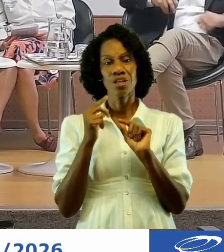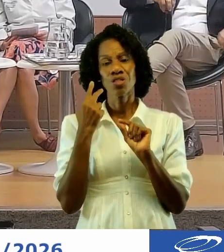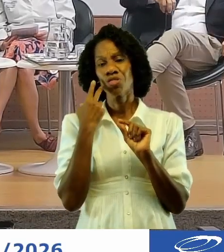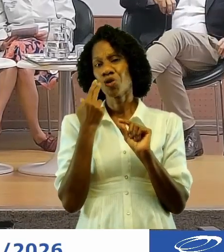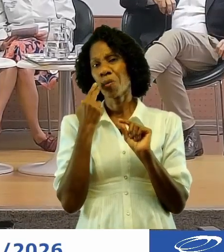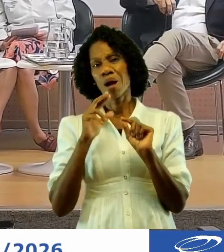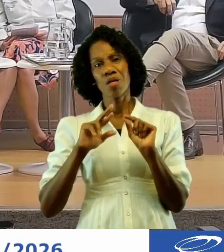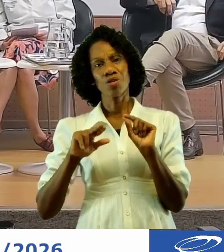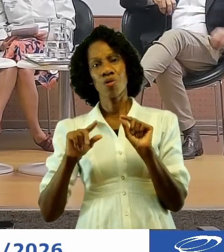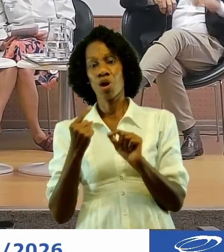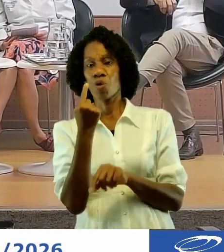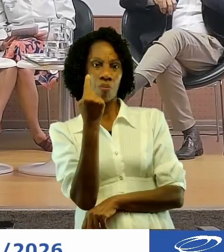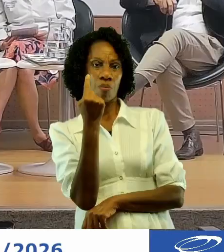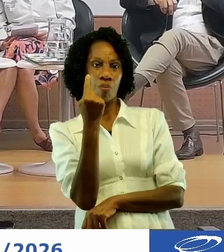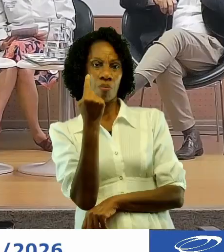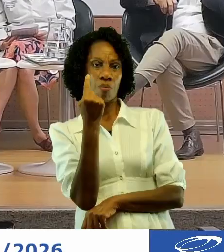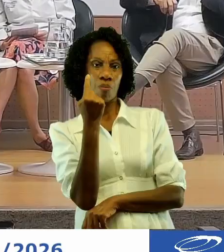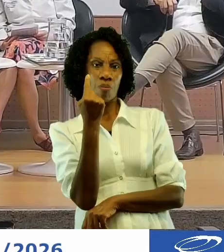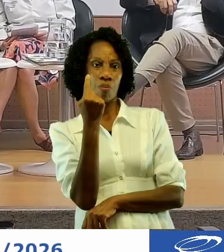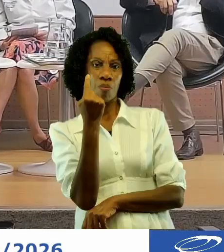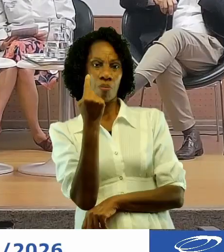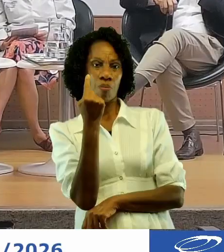só. Okay,